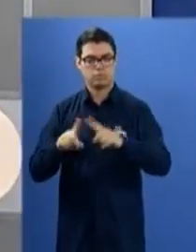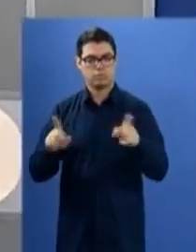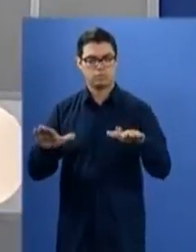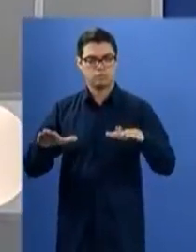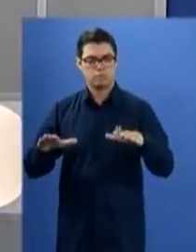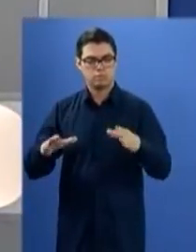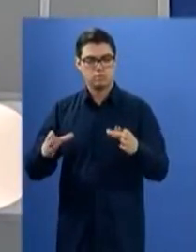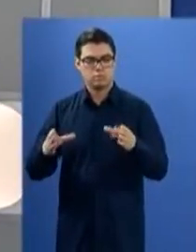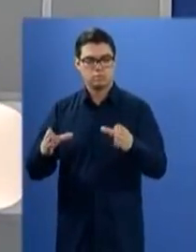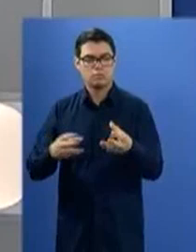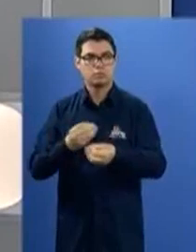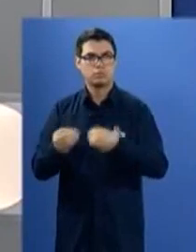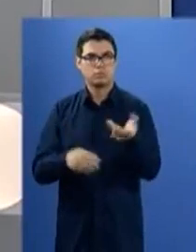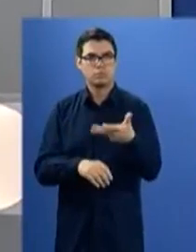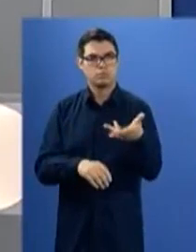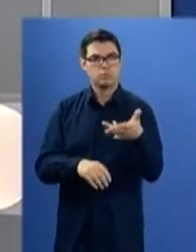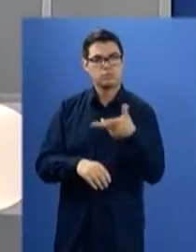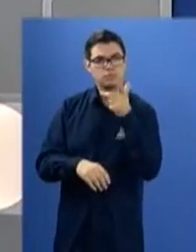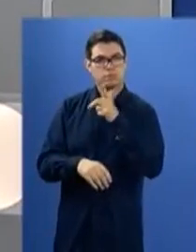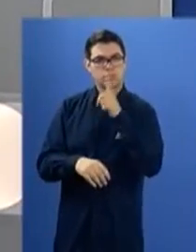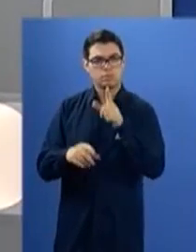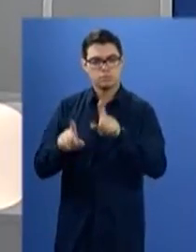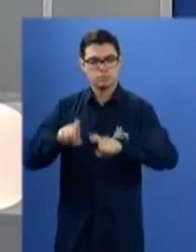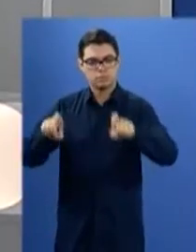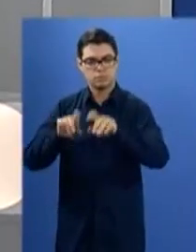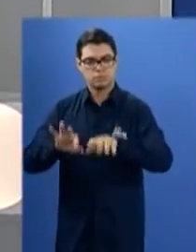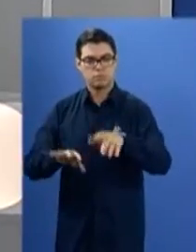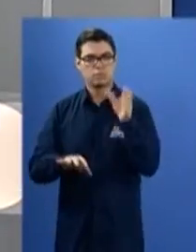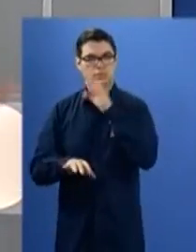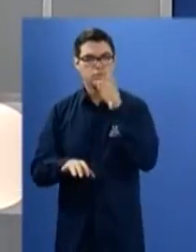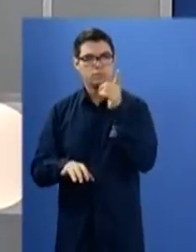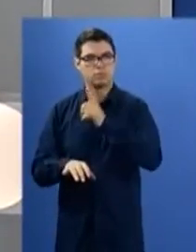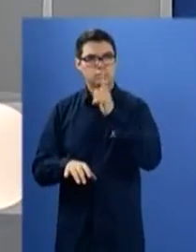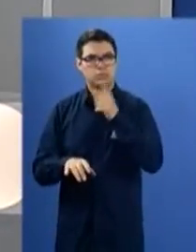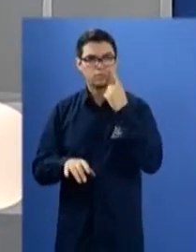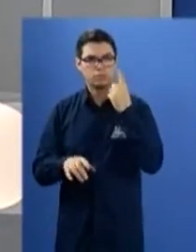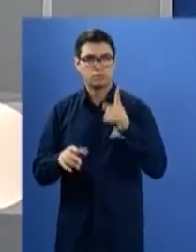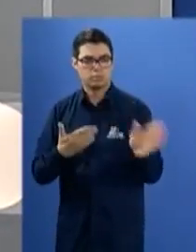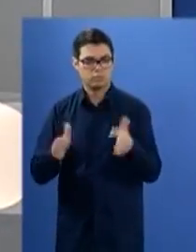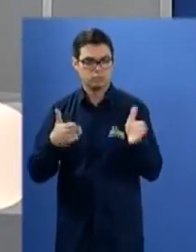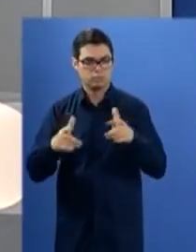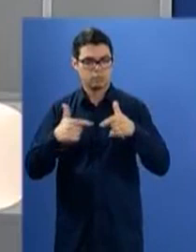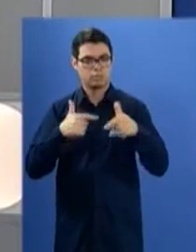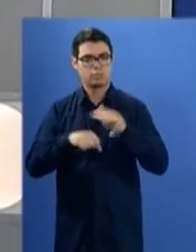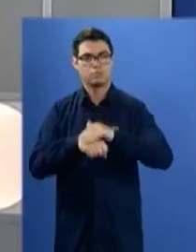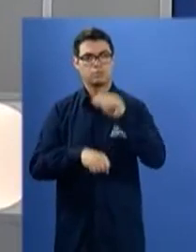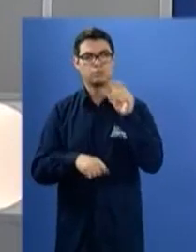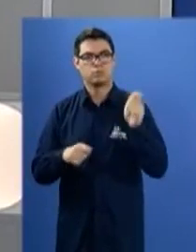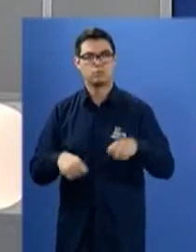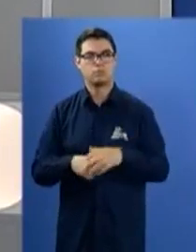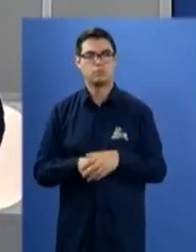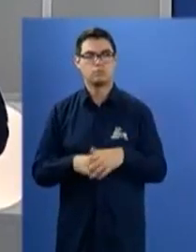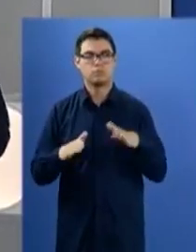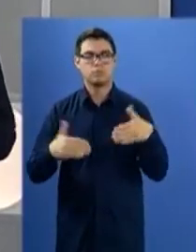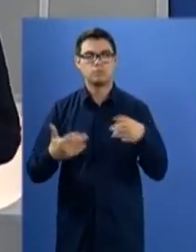um rápido e mais eficiente, um aparelho mais rápido e eficiente que aumenta a minha produtividade de trabalho.